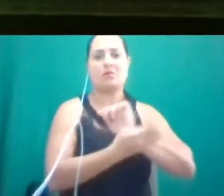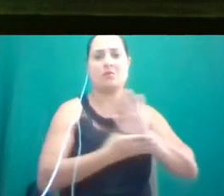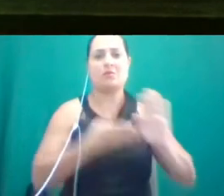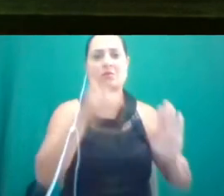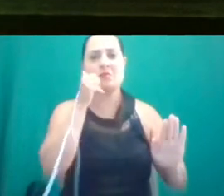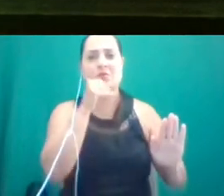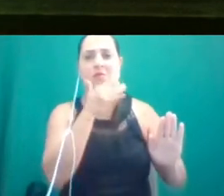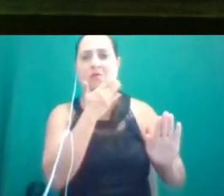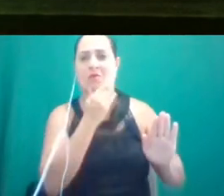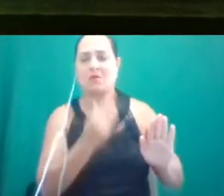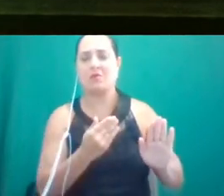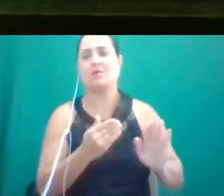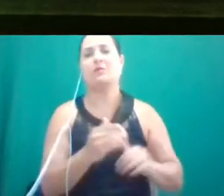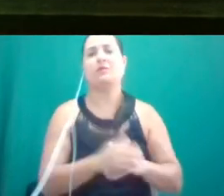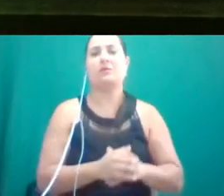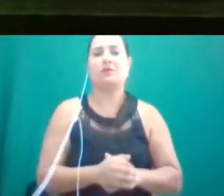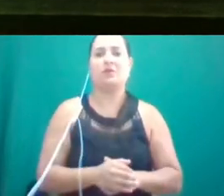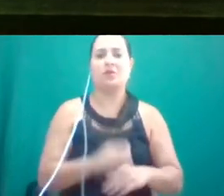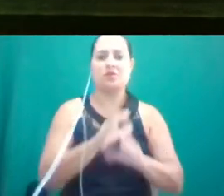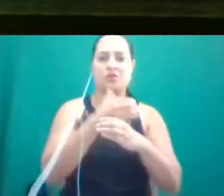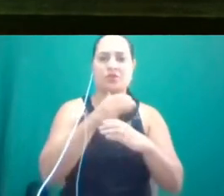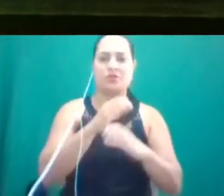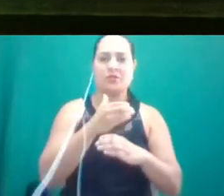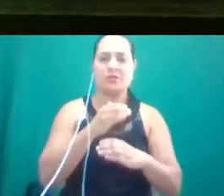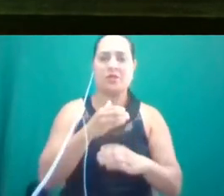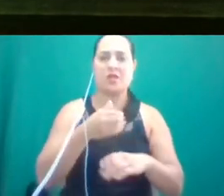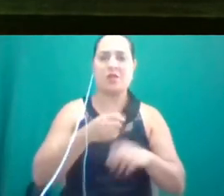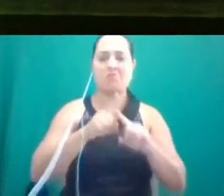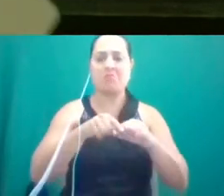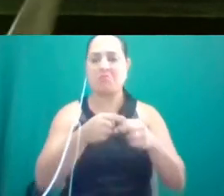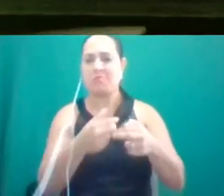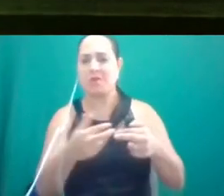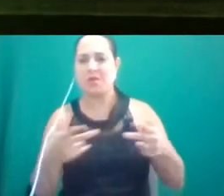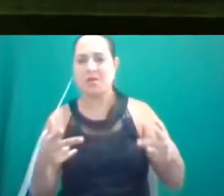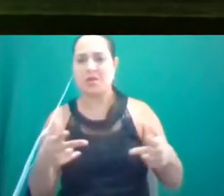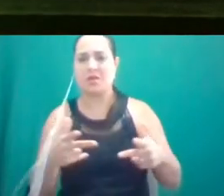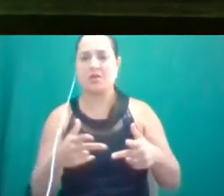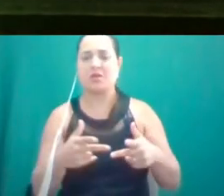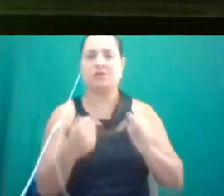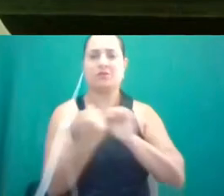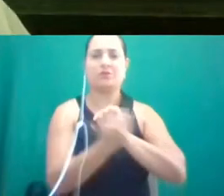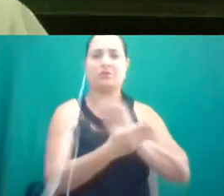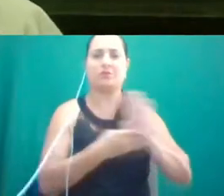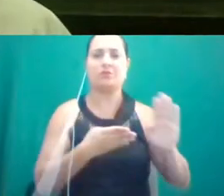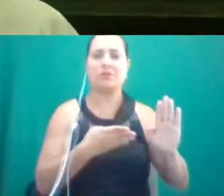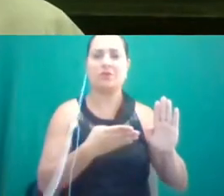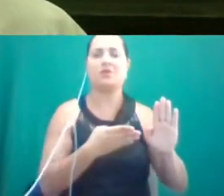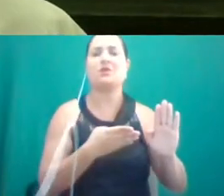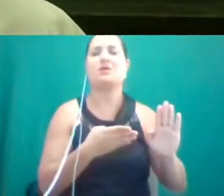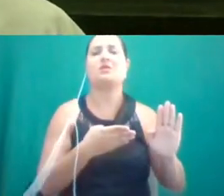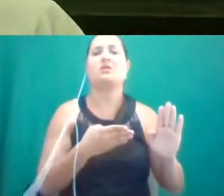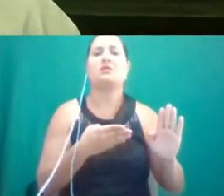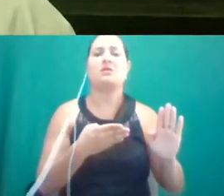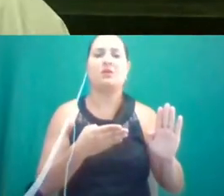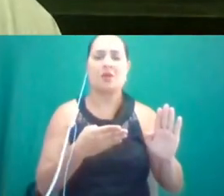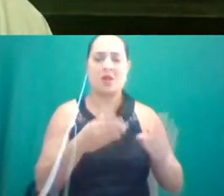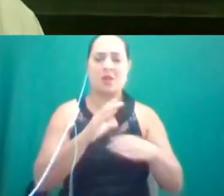informação e bacharel e bacharela em zootecnia.